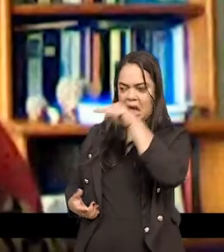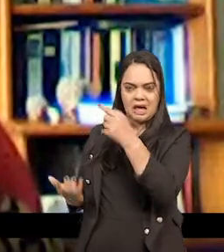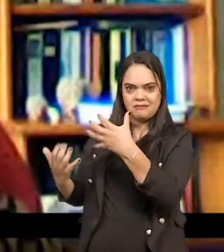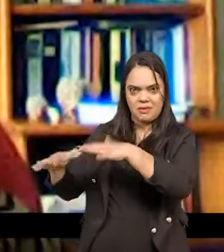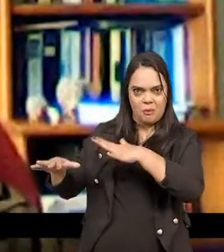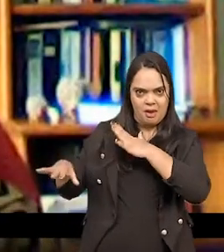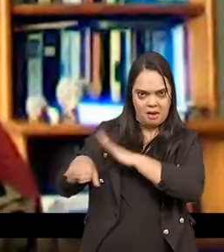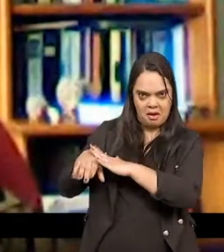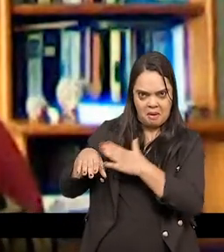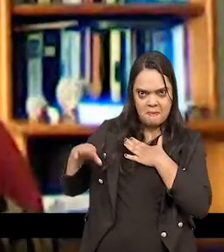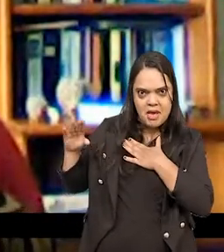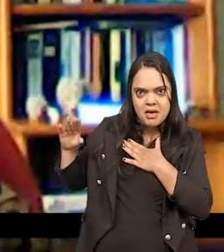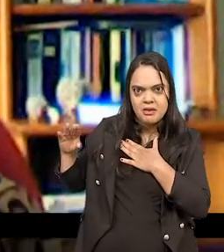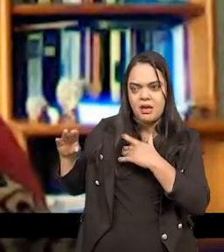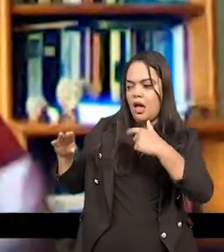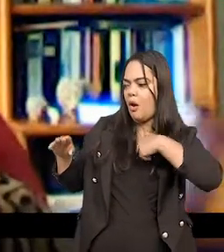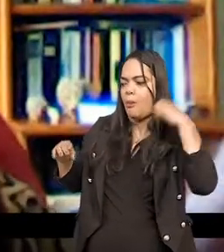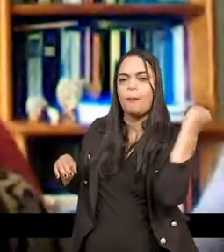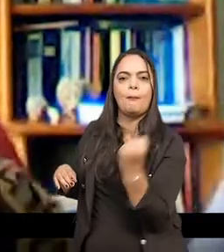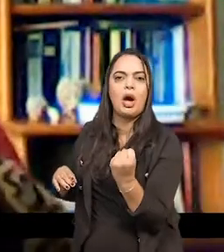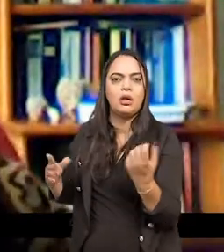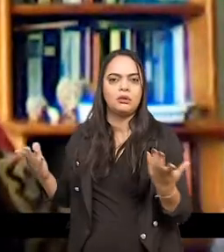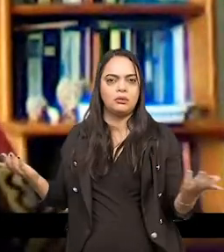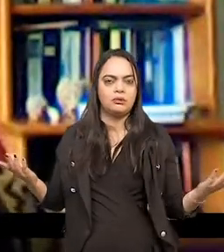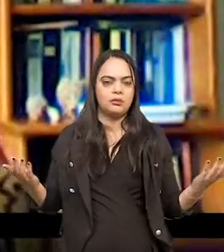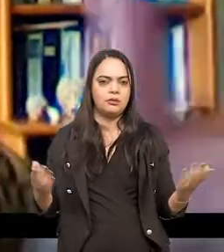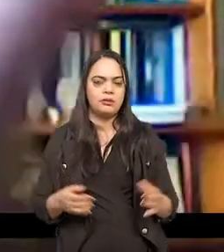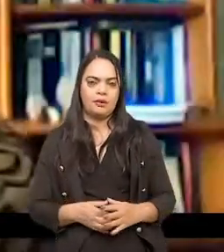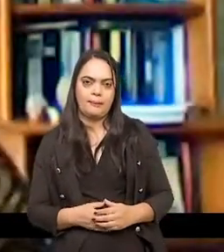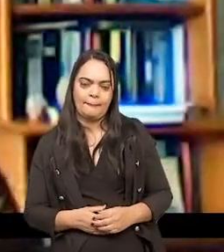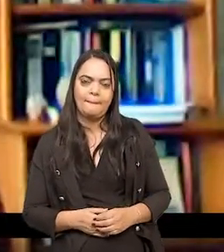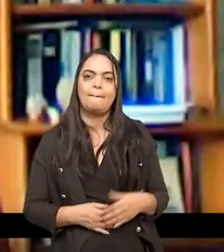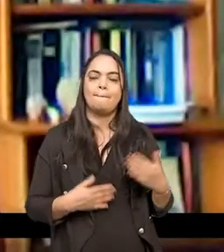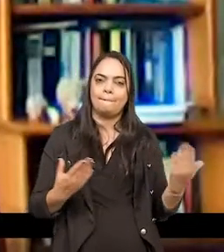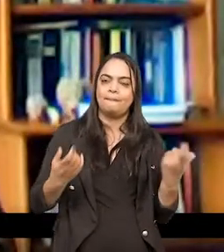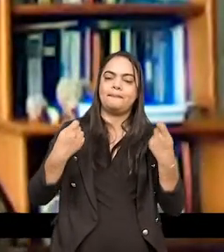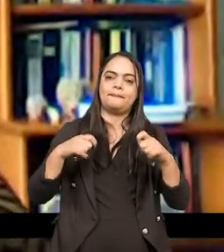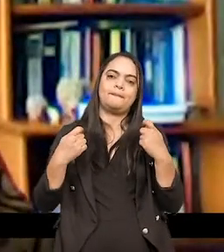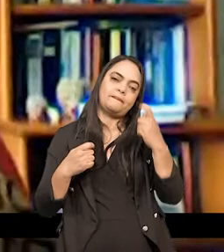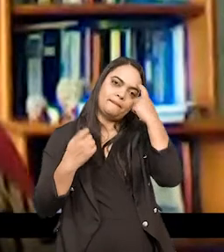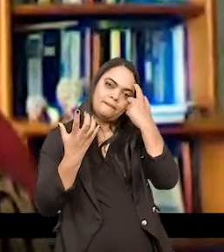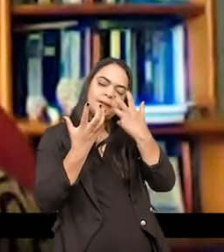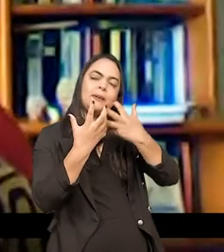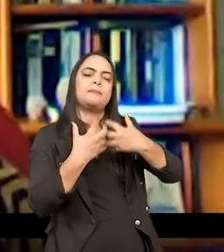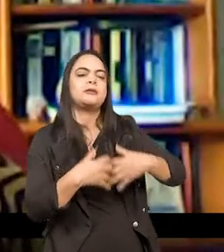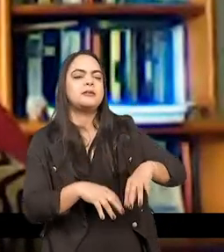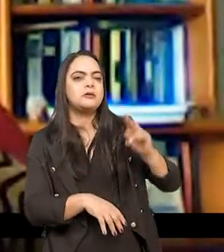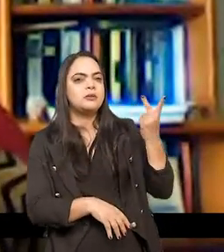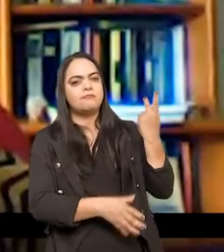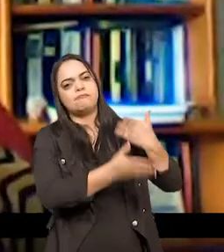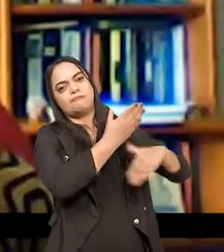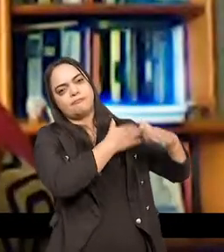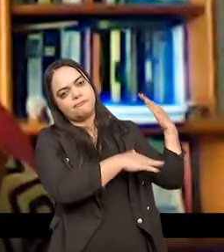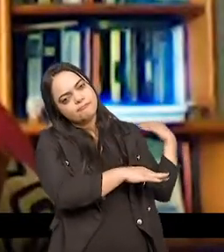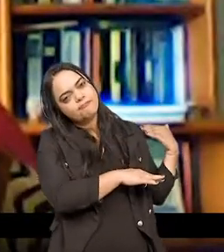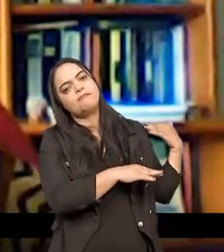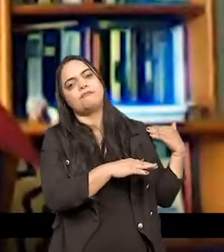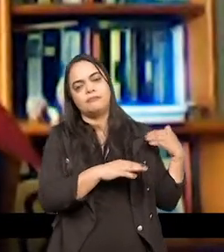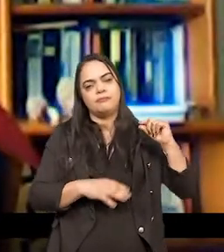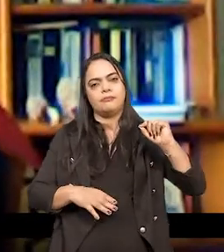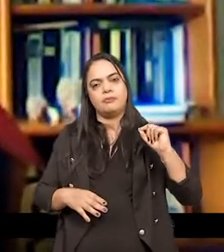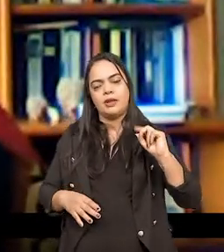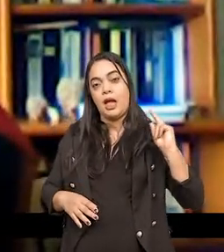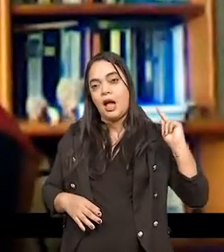corpo. Quer dizer, por isso que eu gosto dessa coisa de fazer genealogia, arqueologia, né? A história do